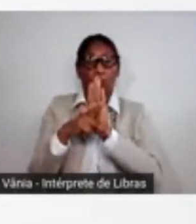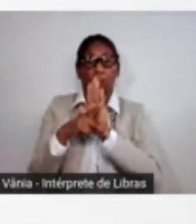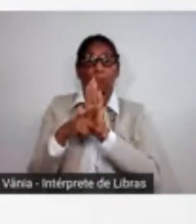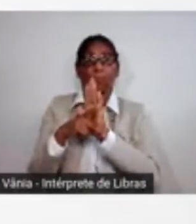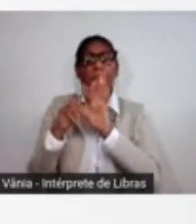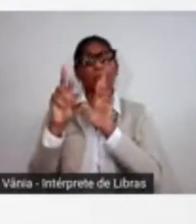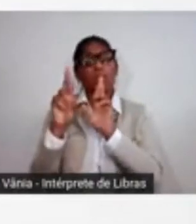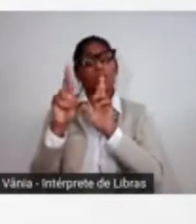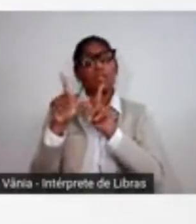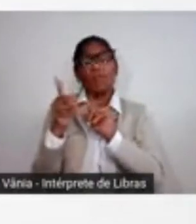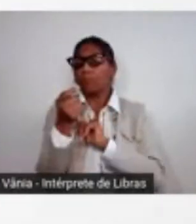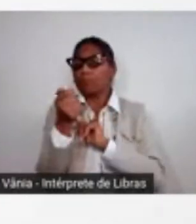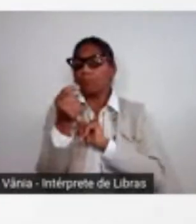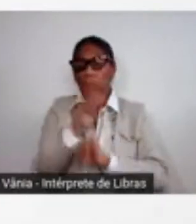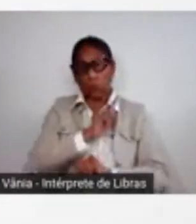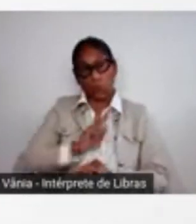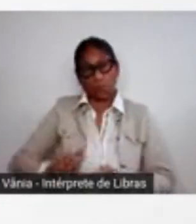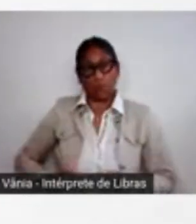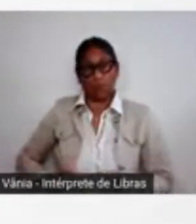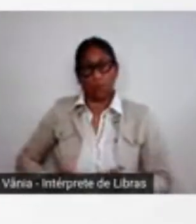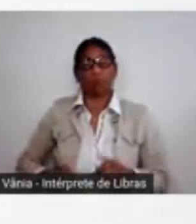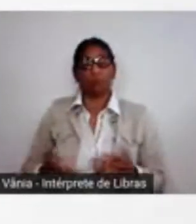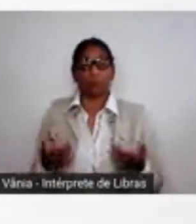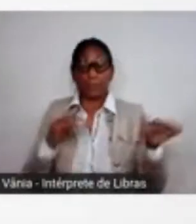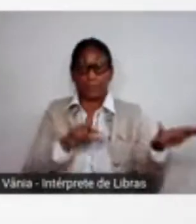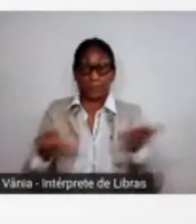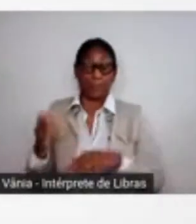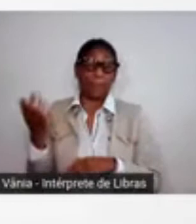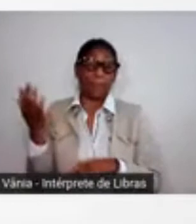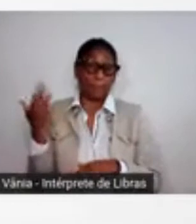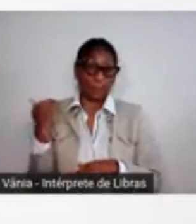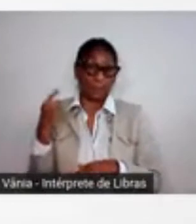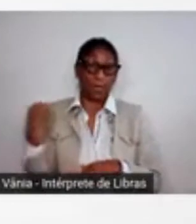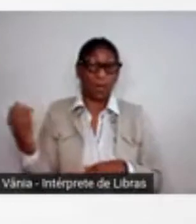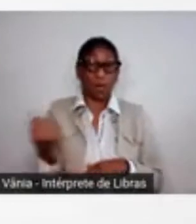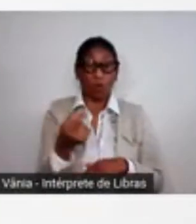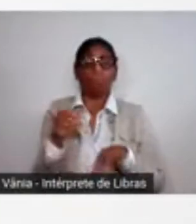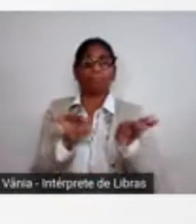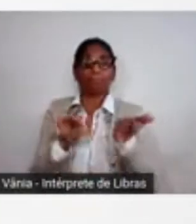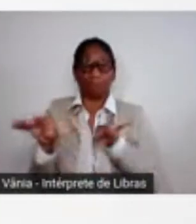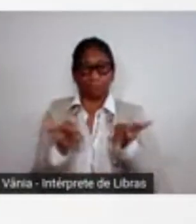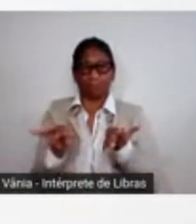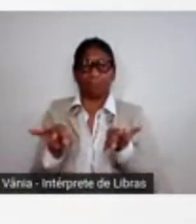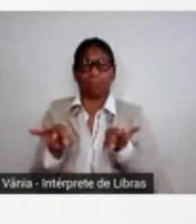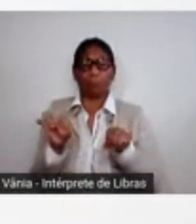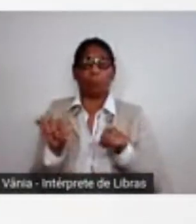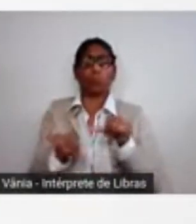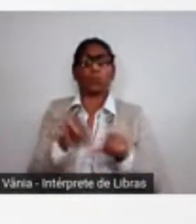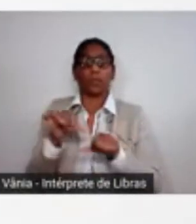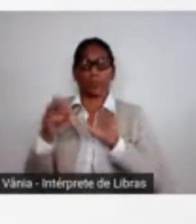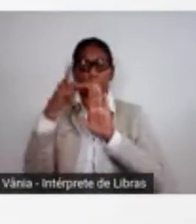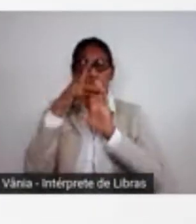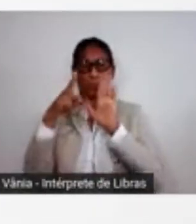governo do estado. Lembrando que, na semana passada, a gente estabeleceu também uma alteração de